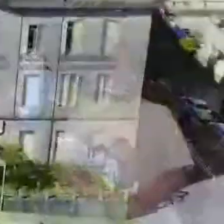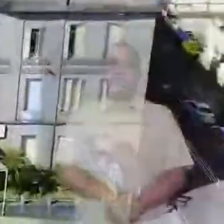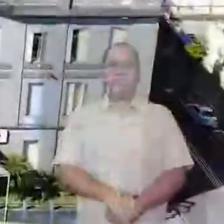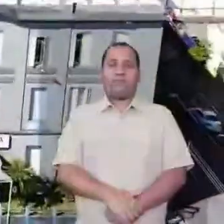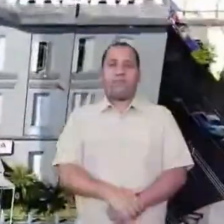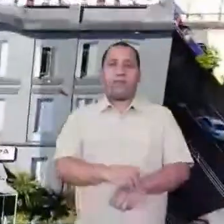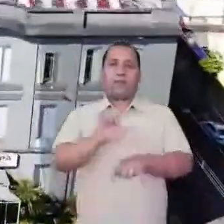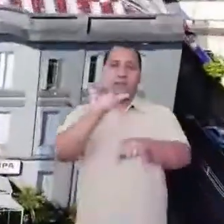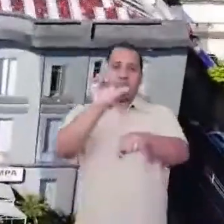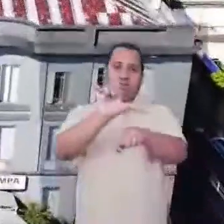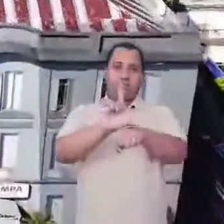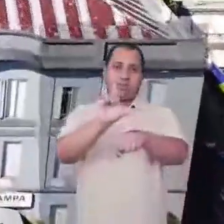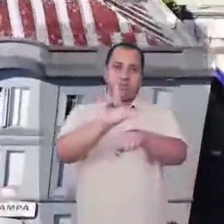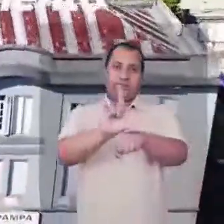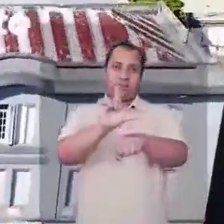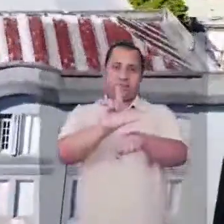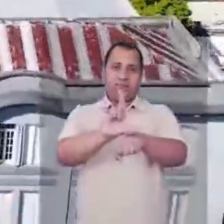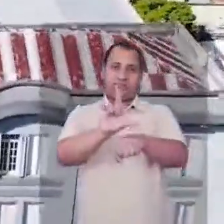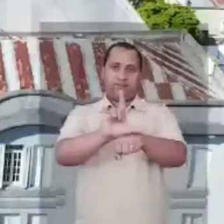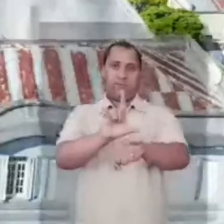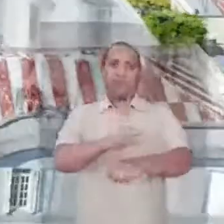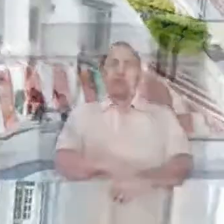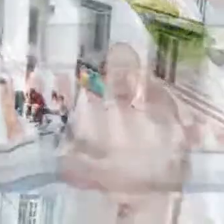Santana do Livramento